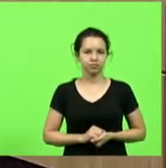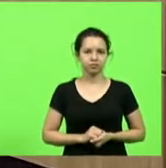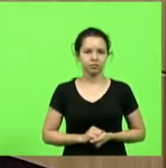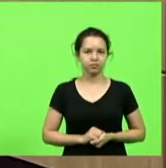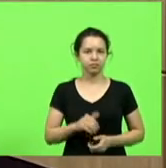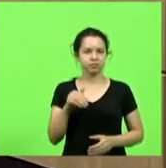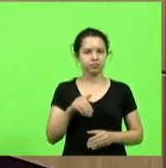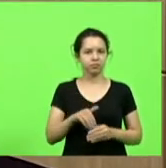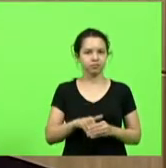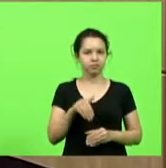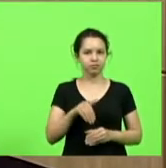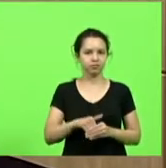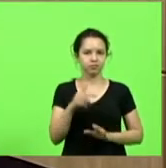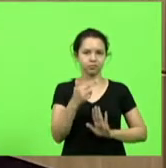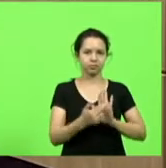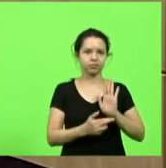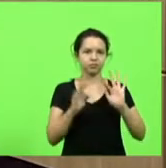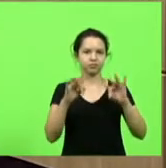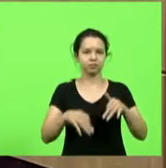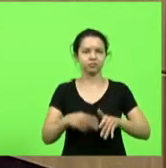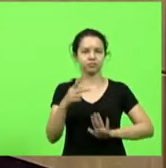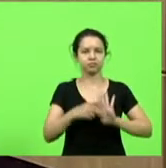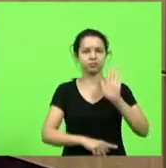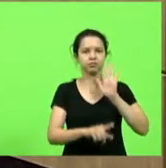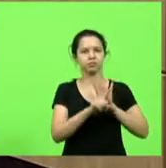Votação da redação final do projeto de lei